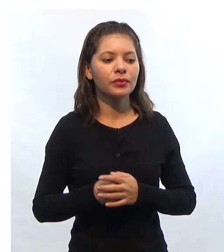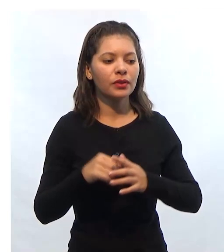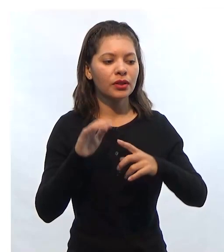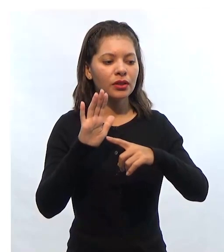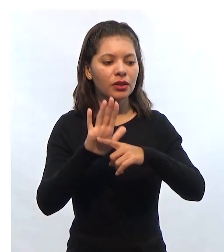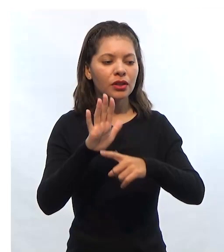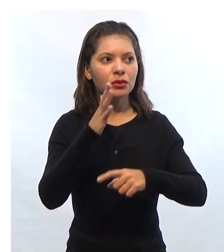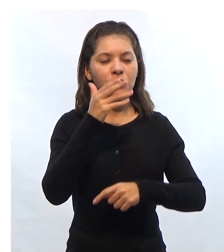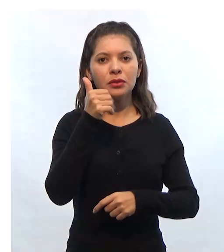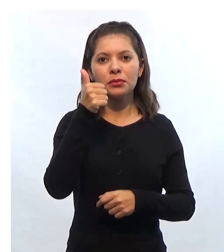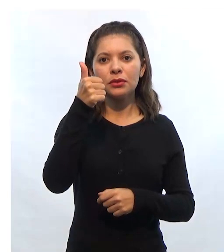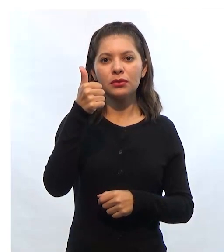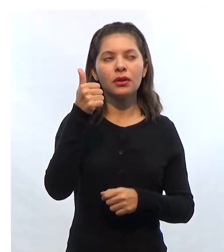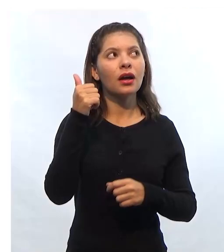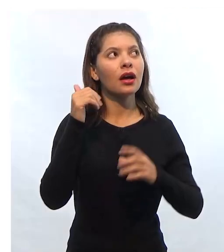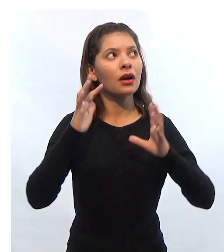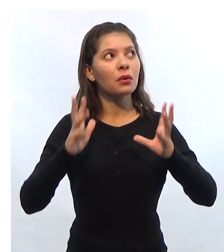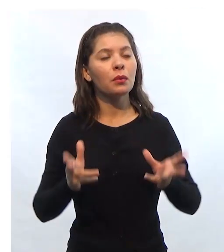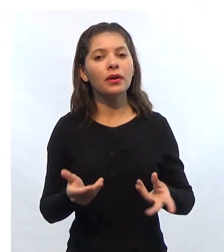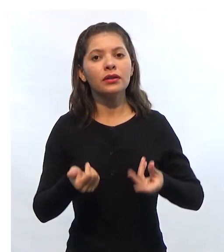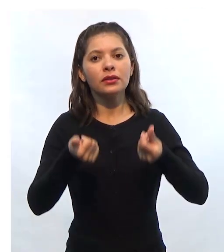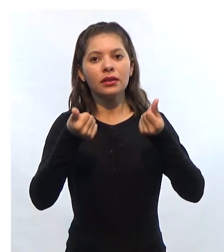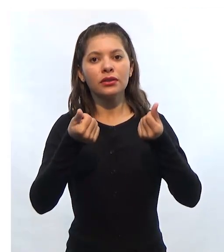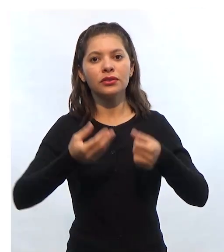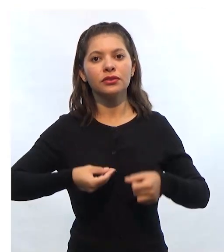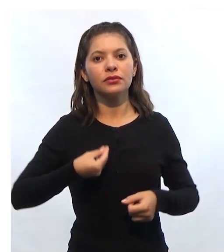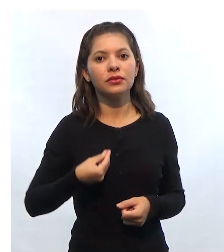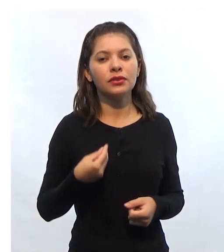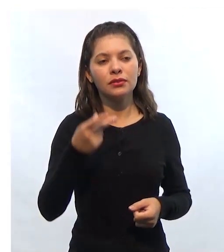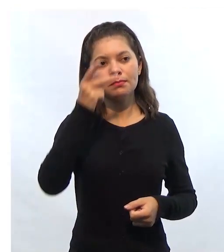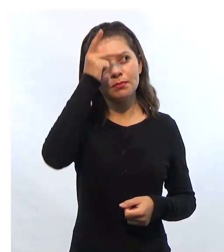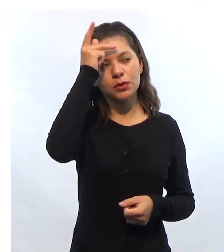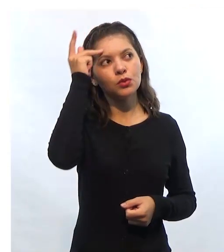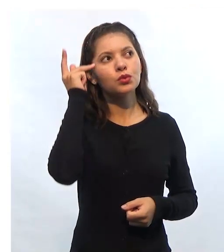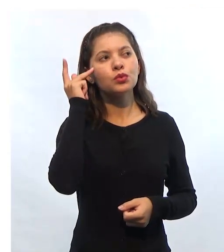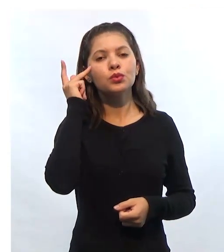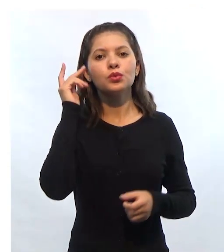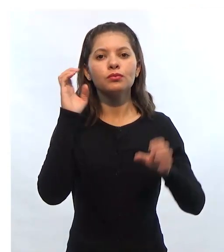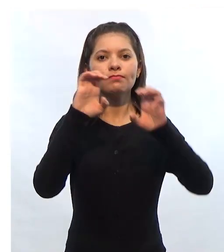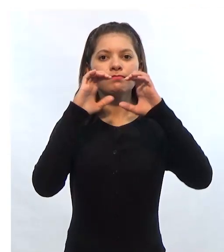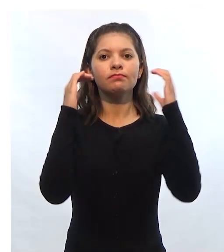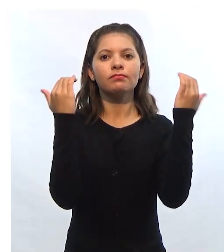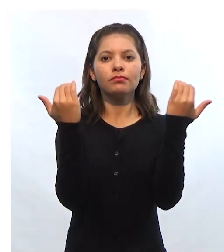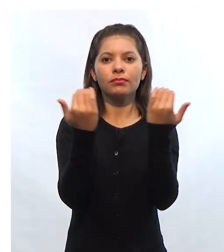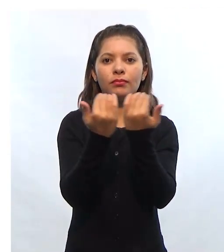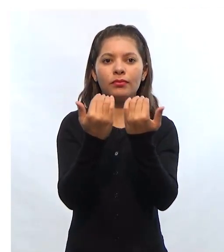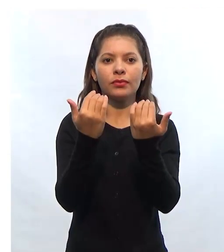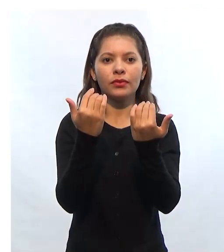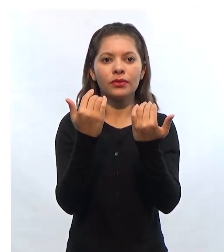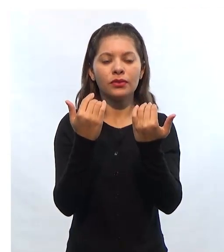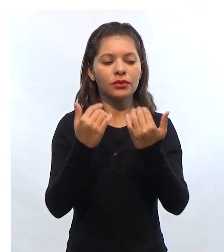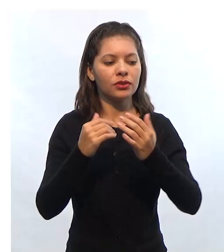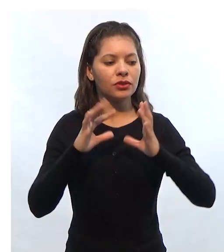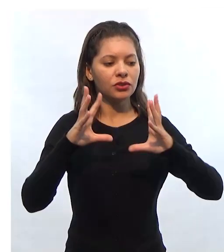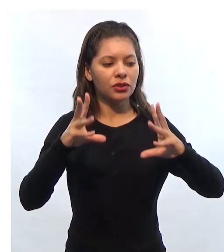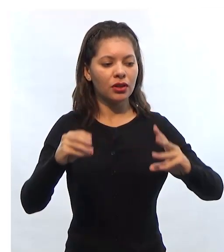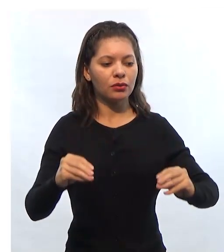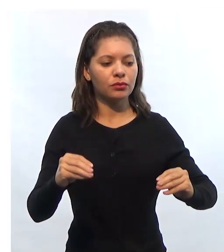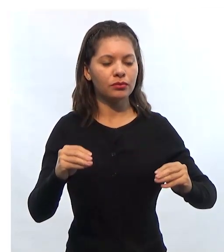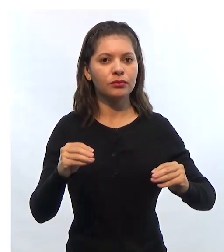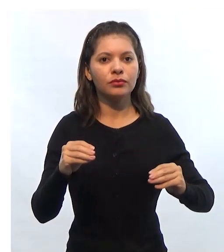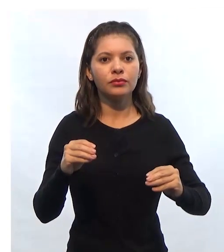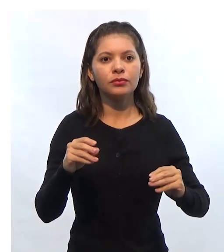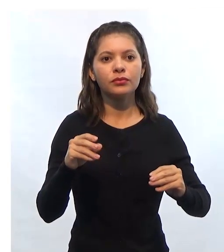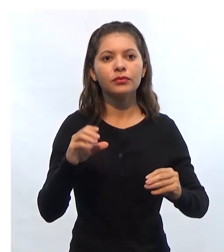ajudem a melhorar a qualidade de vida das pessoas e da comunidade em geral. Essa é uma definição do Cobra, que é